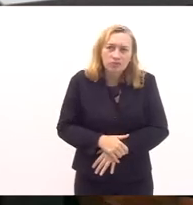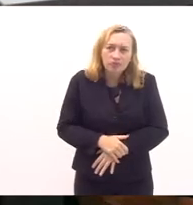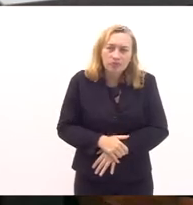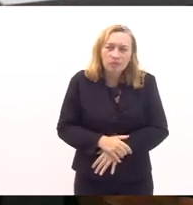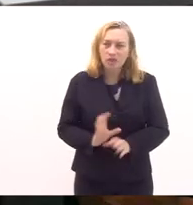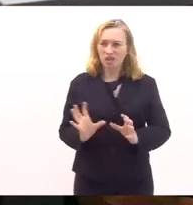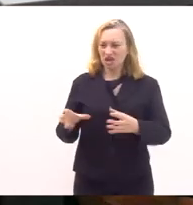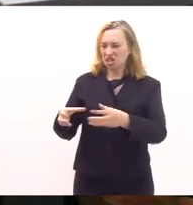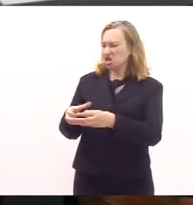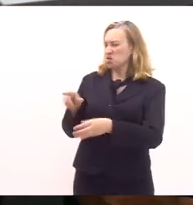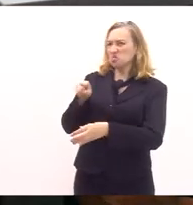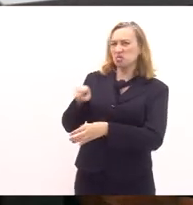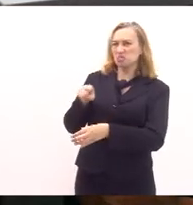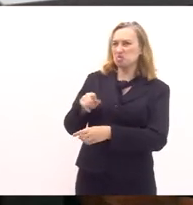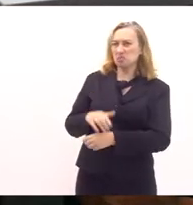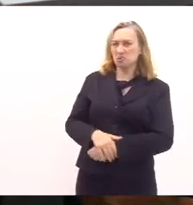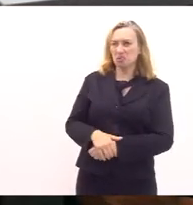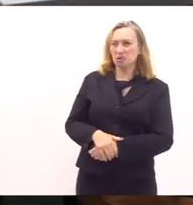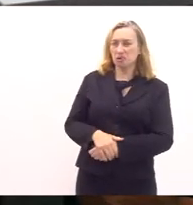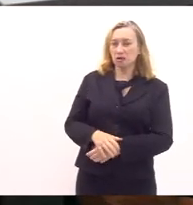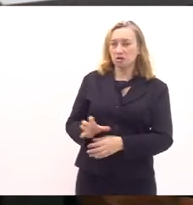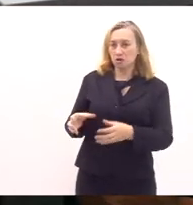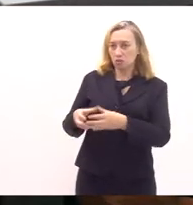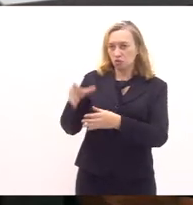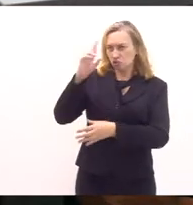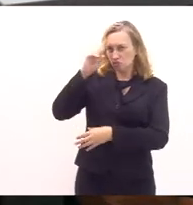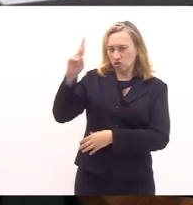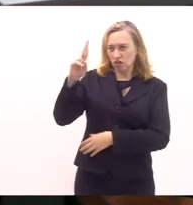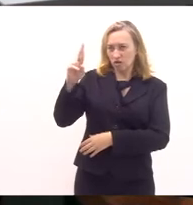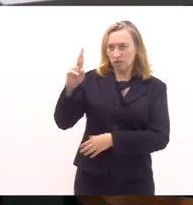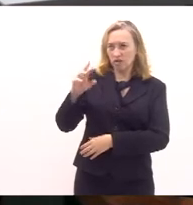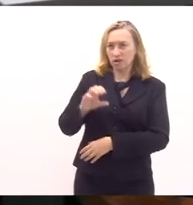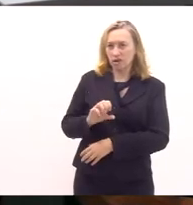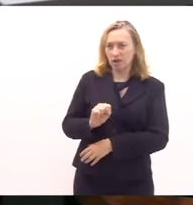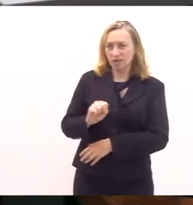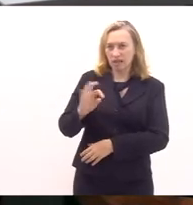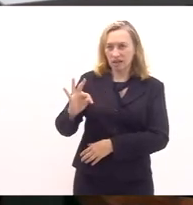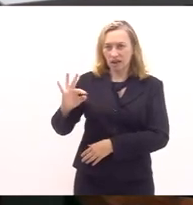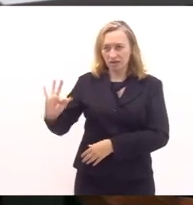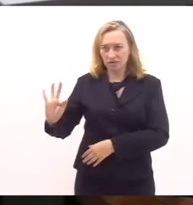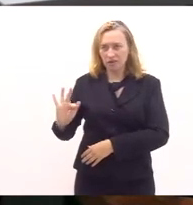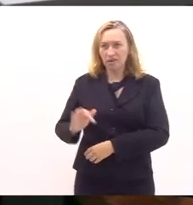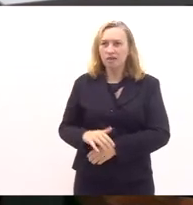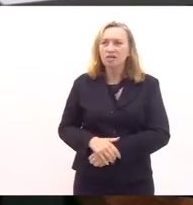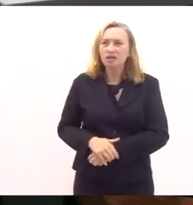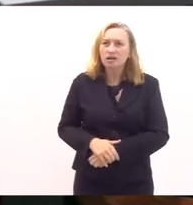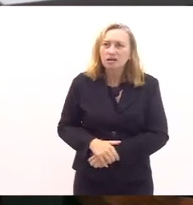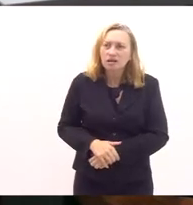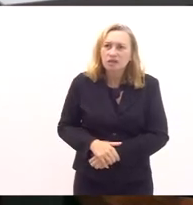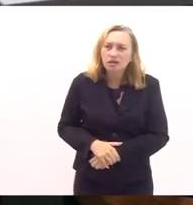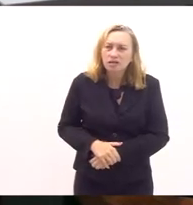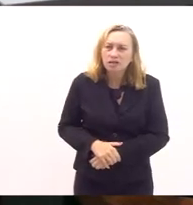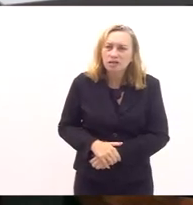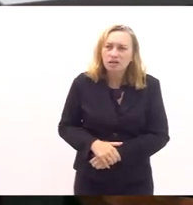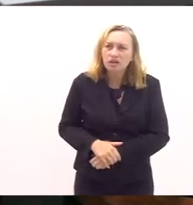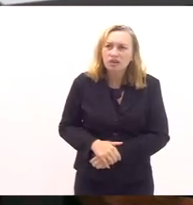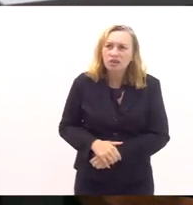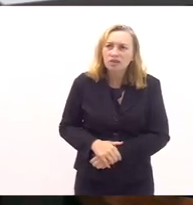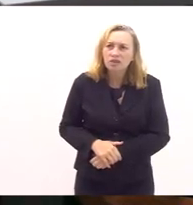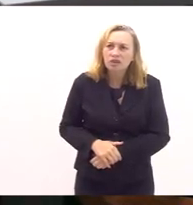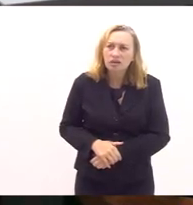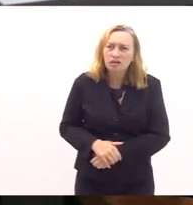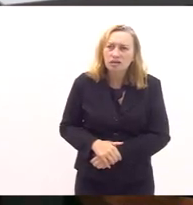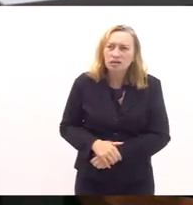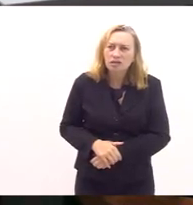aquele grupo, que eu chamo o Cabeça, que é o SDEB, tem que botar bem claro aqui que foi o Cabeça desse negócio